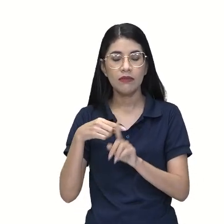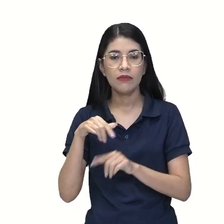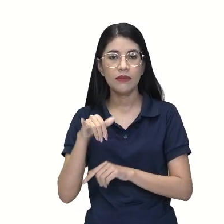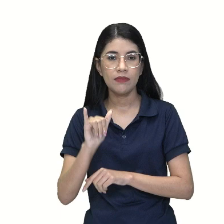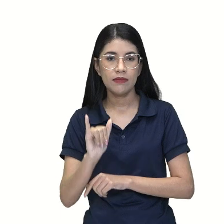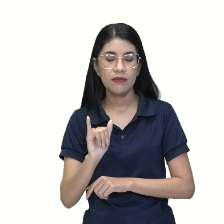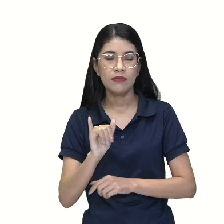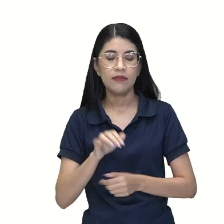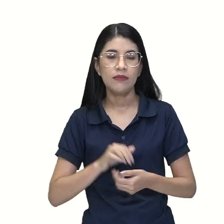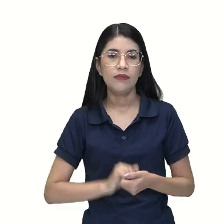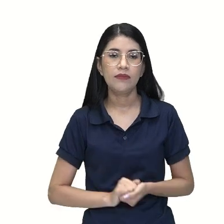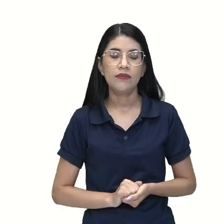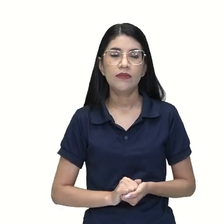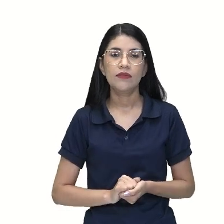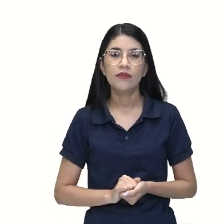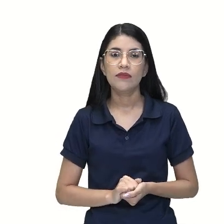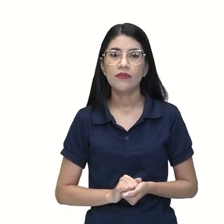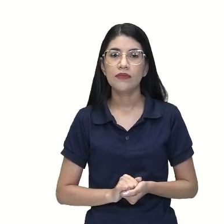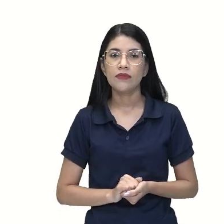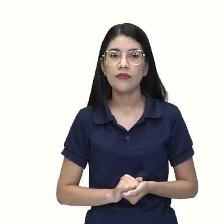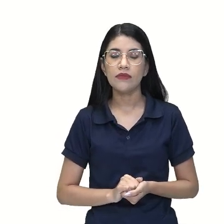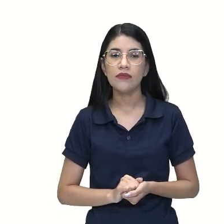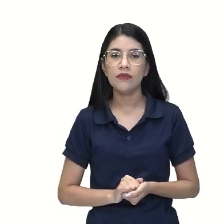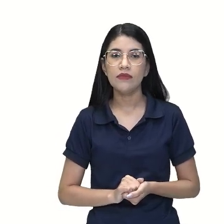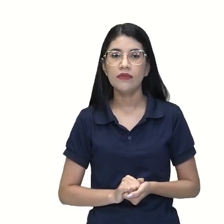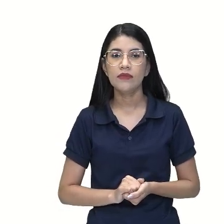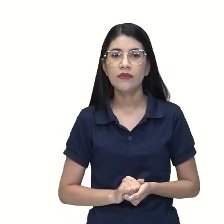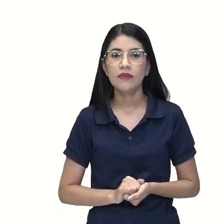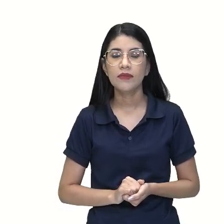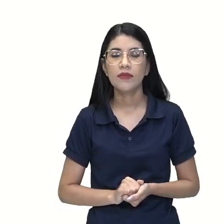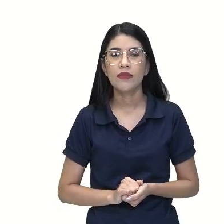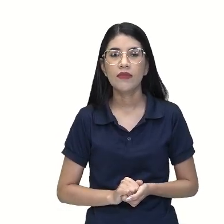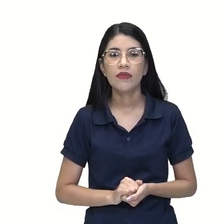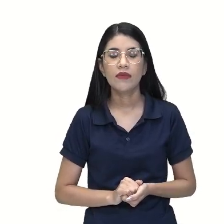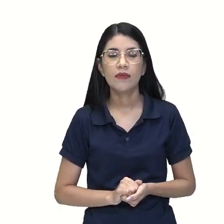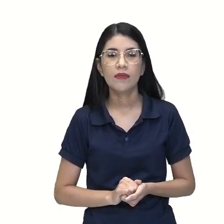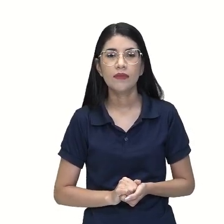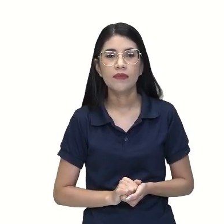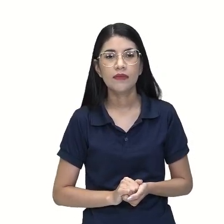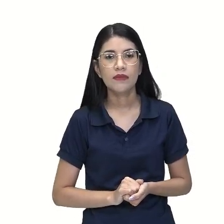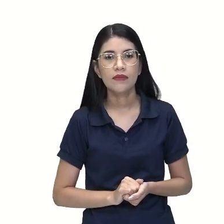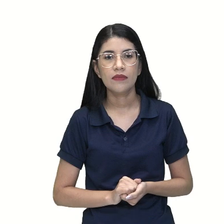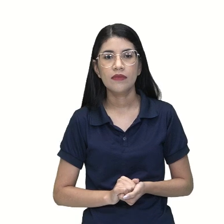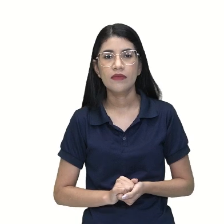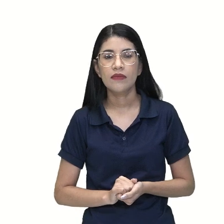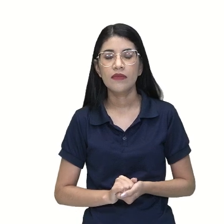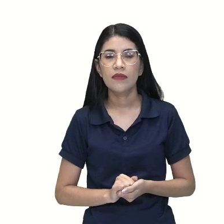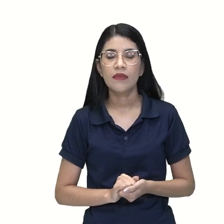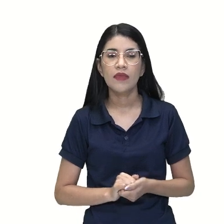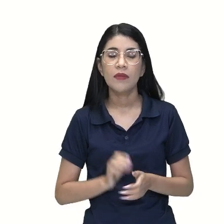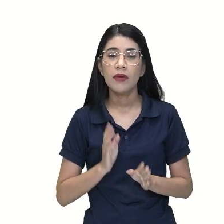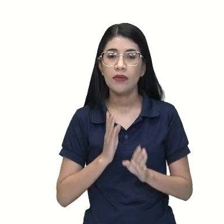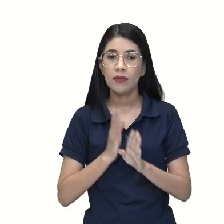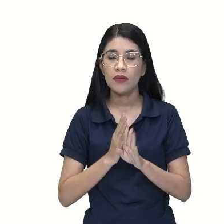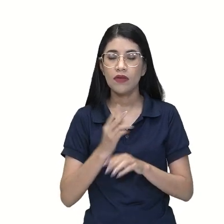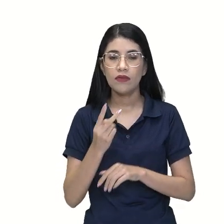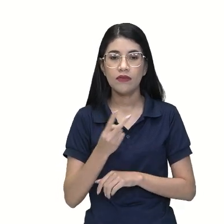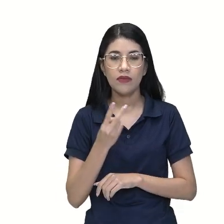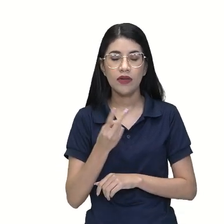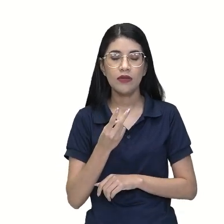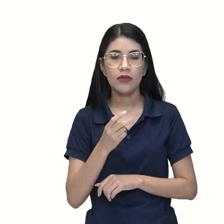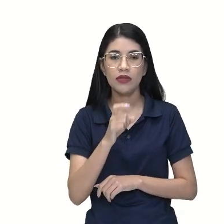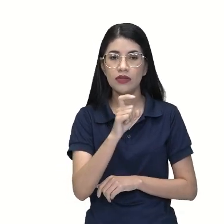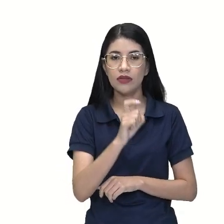pedido, ok? Então, nesse caso aí, o que a gente vai fazer? Para encontrar o valor